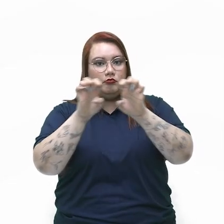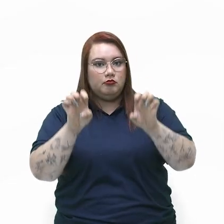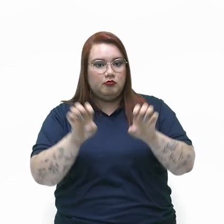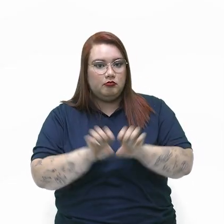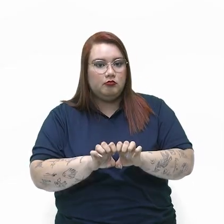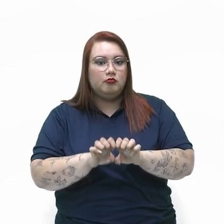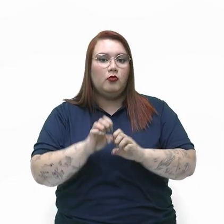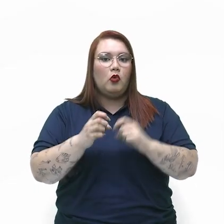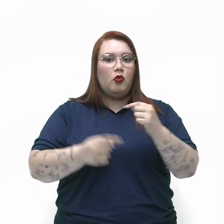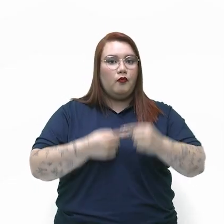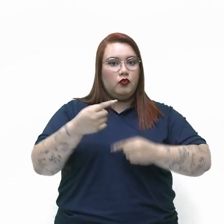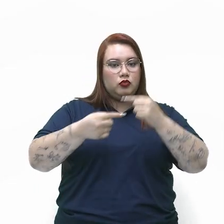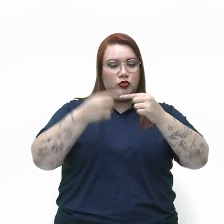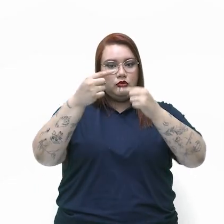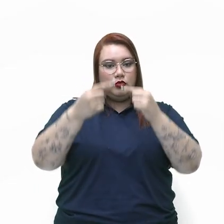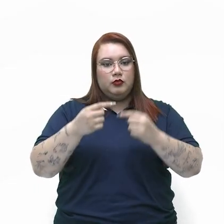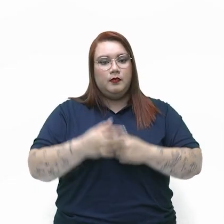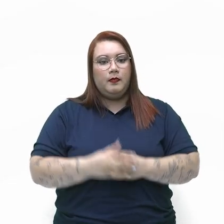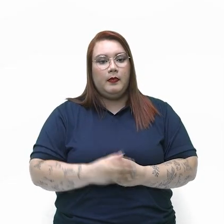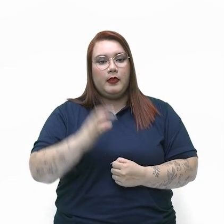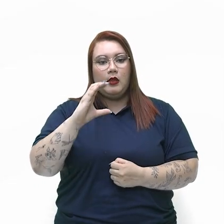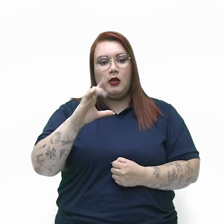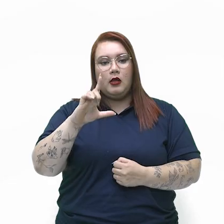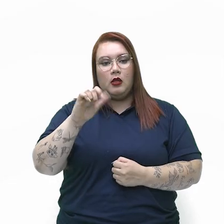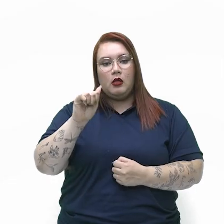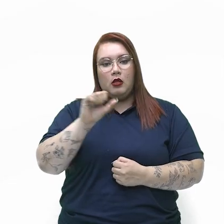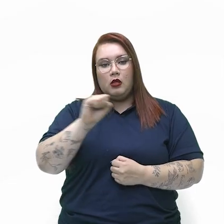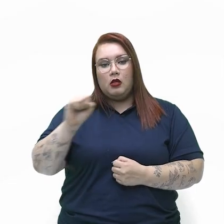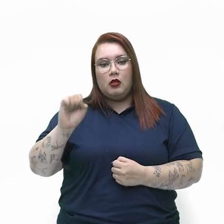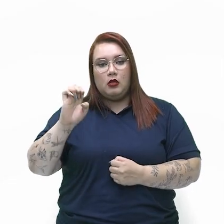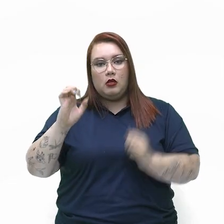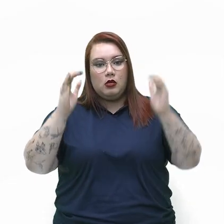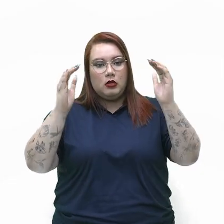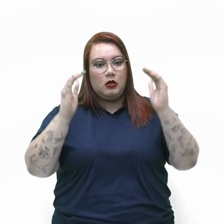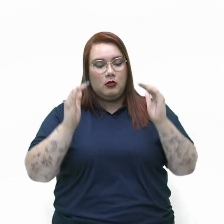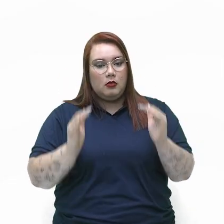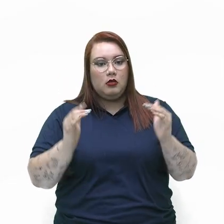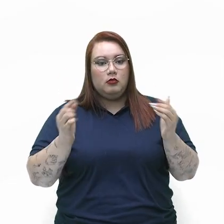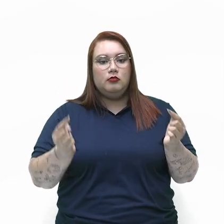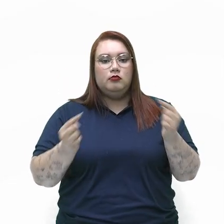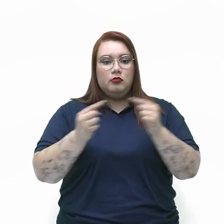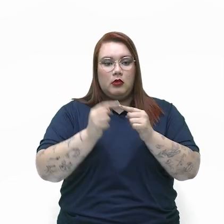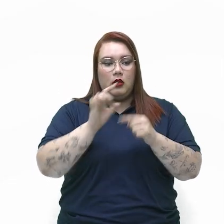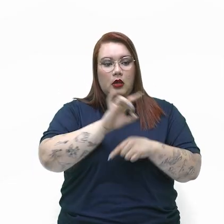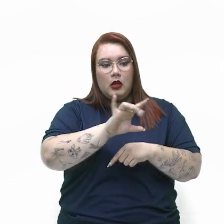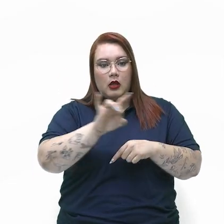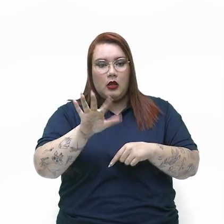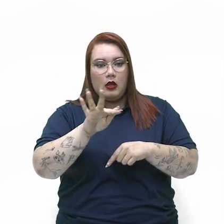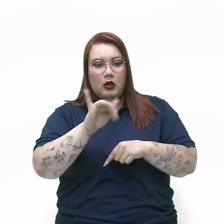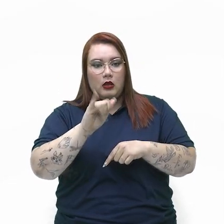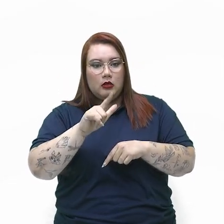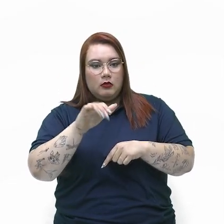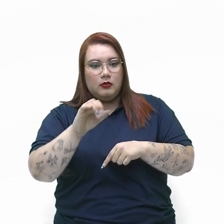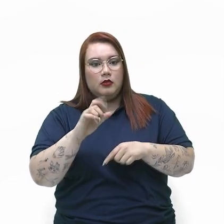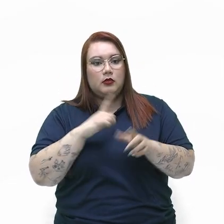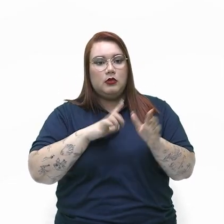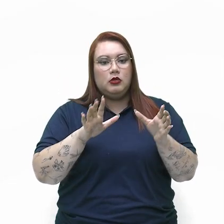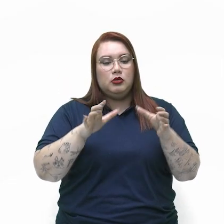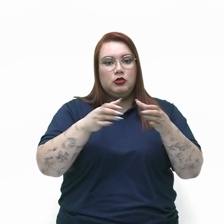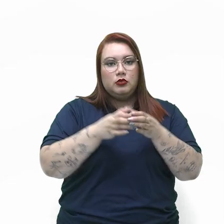e evolutivas. A classe, que está logo abaixo do filo, cada filo é dividido em